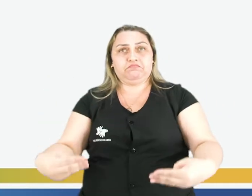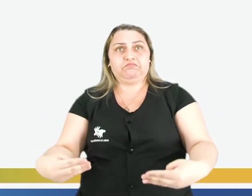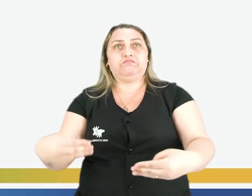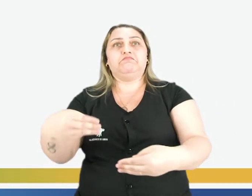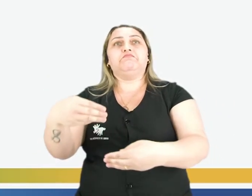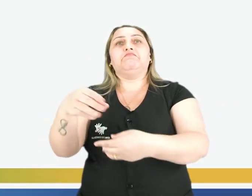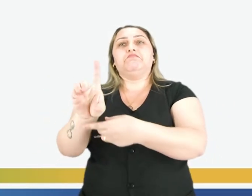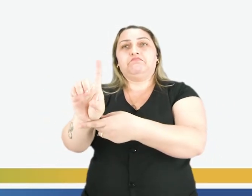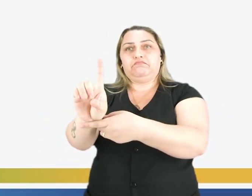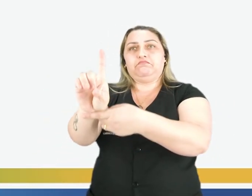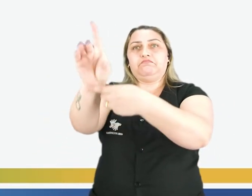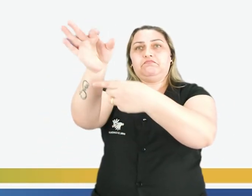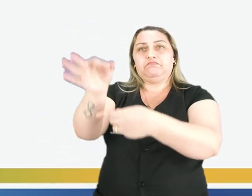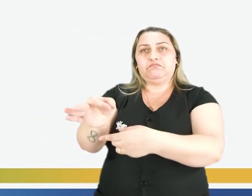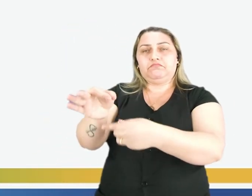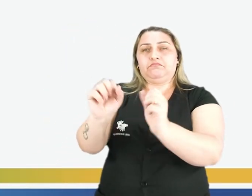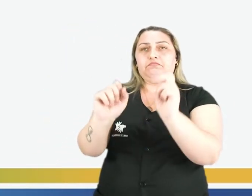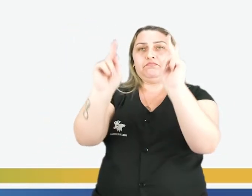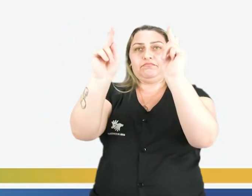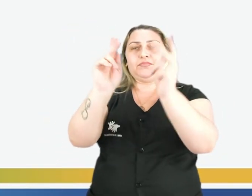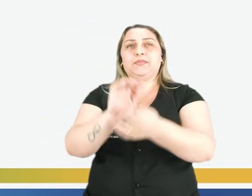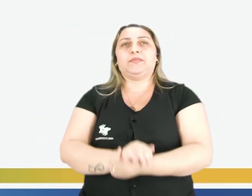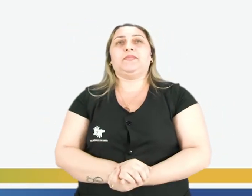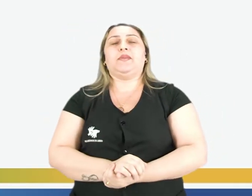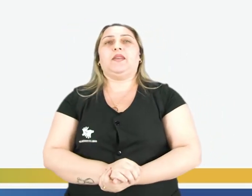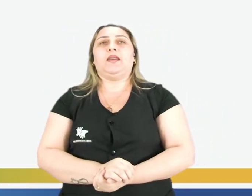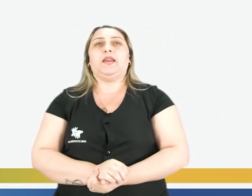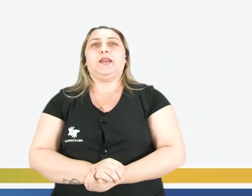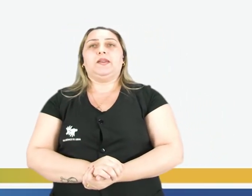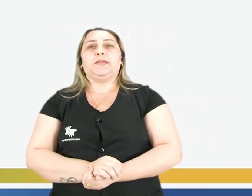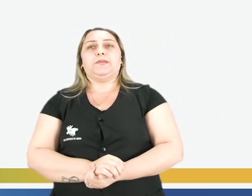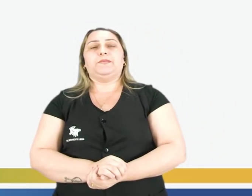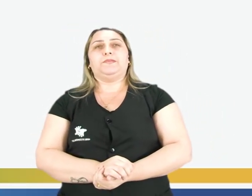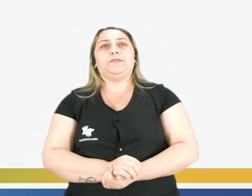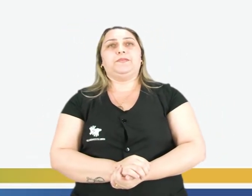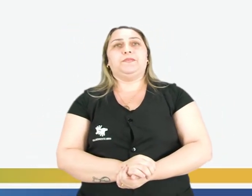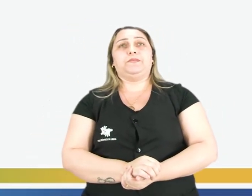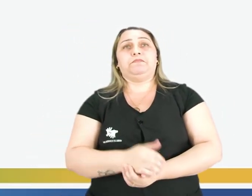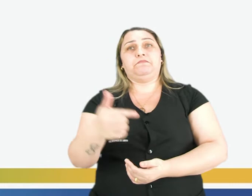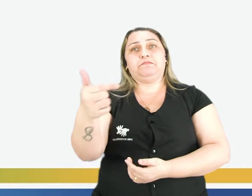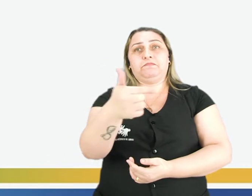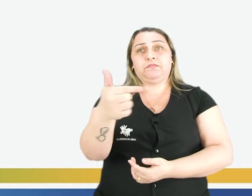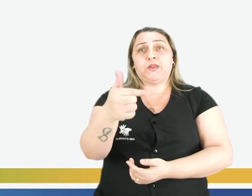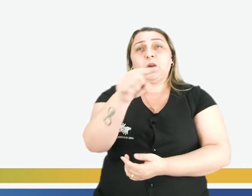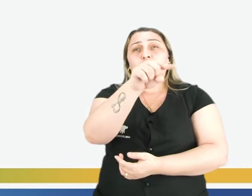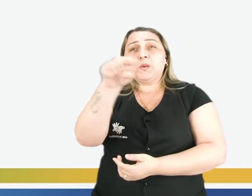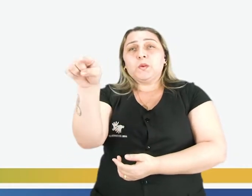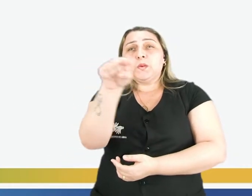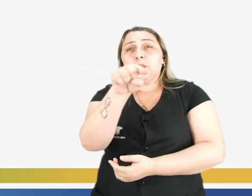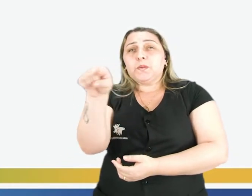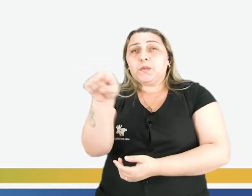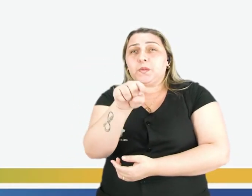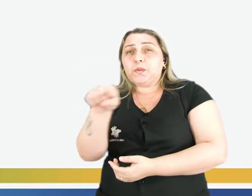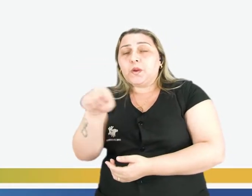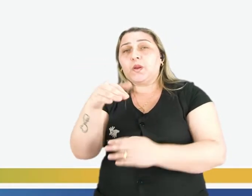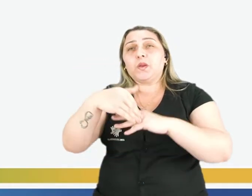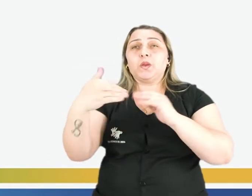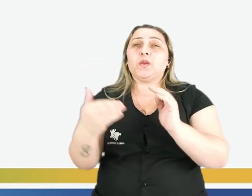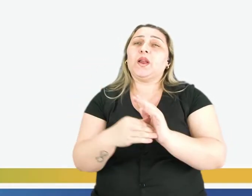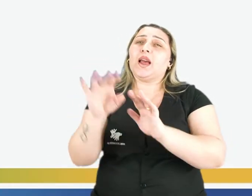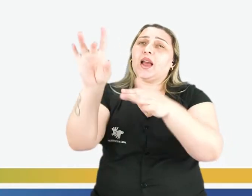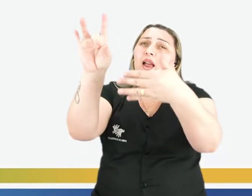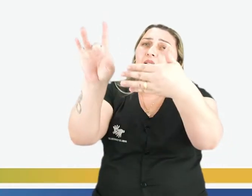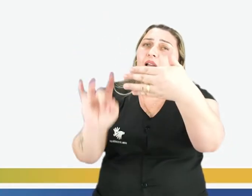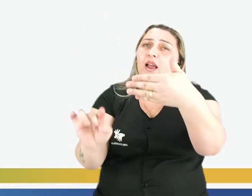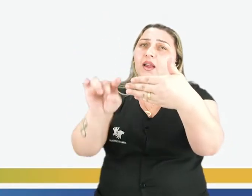22 versos, ok? 22 versos. 22 versos são 22 linhazinhas. Toda linha, cada